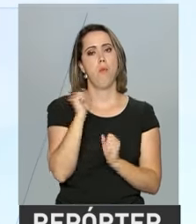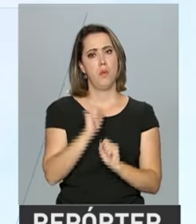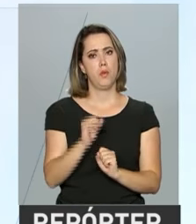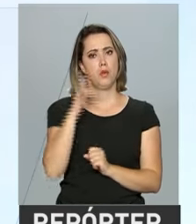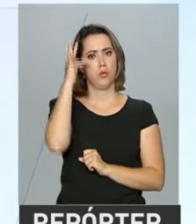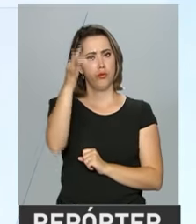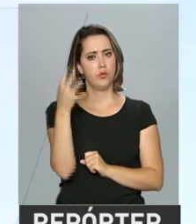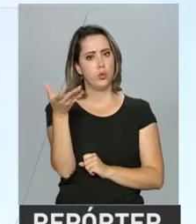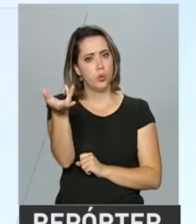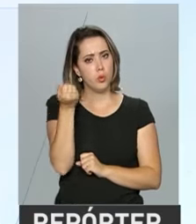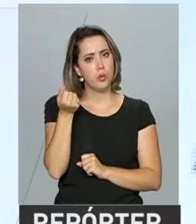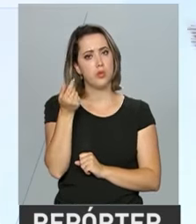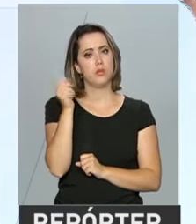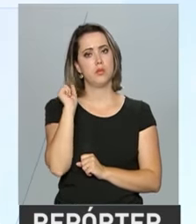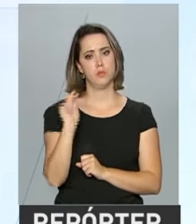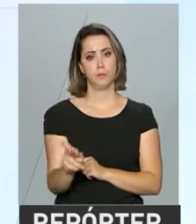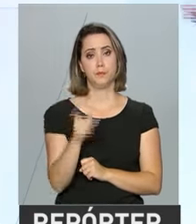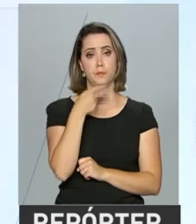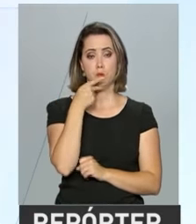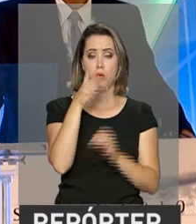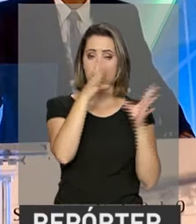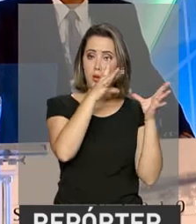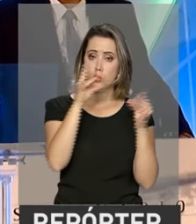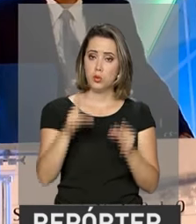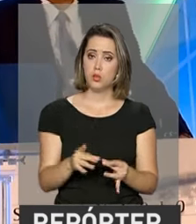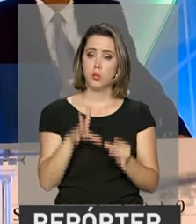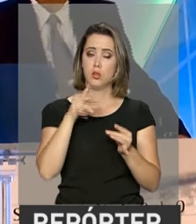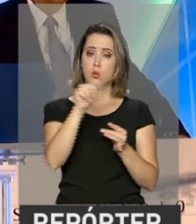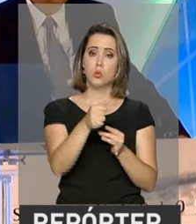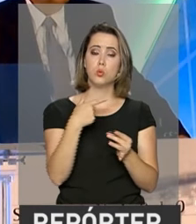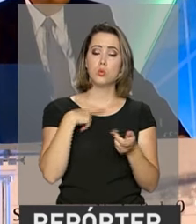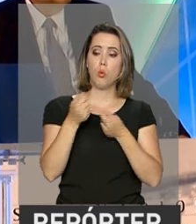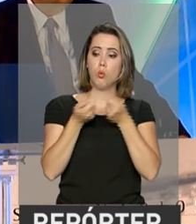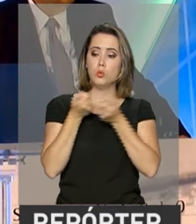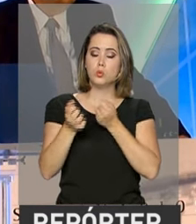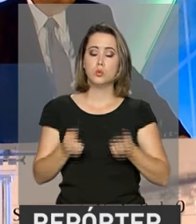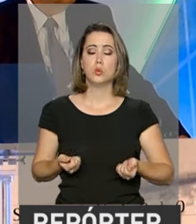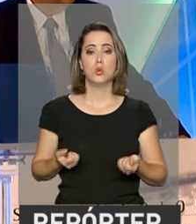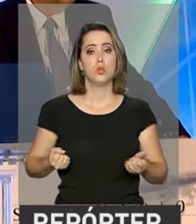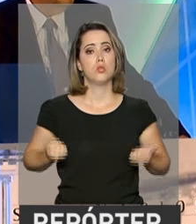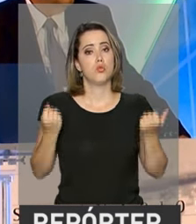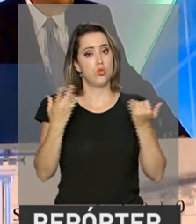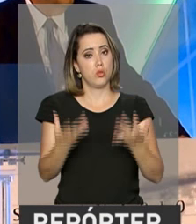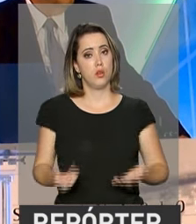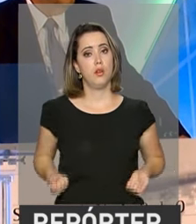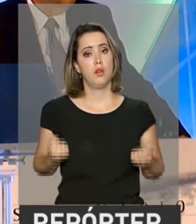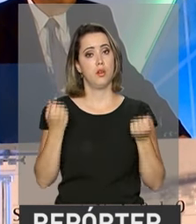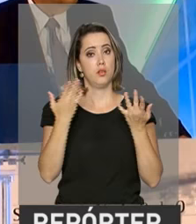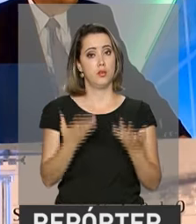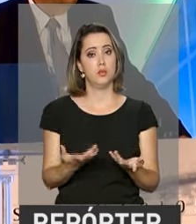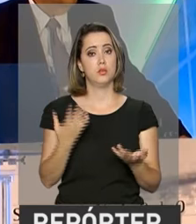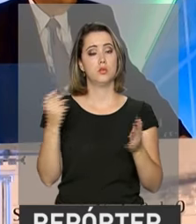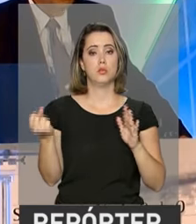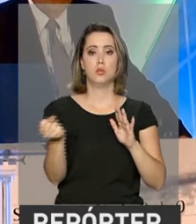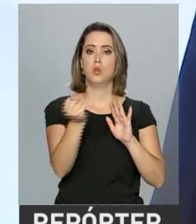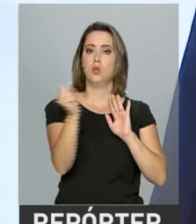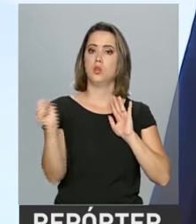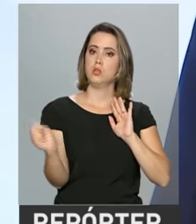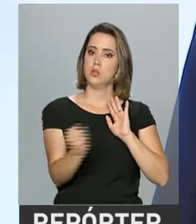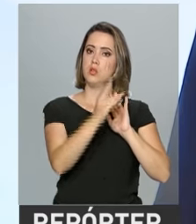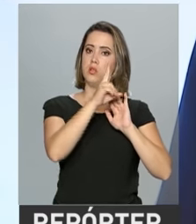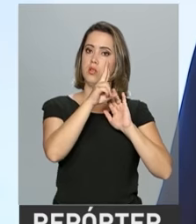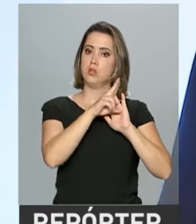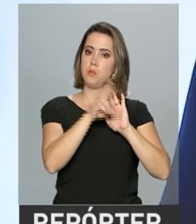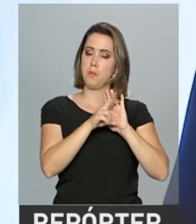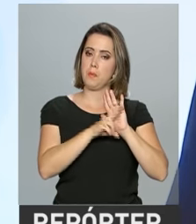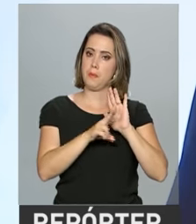aposentadorias no futuro. O ministro destacou ainda que o controle de gastos e a sinalização com as reformas propostas pelo